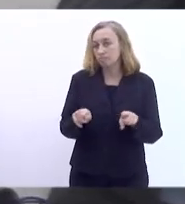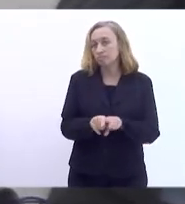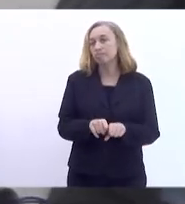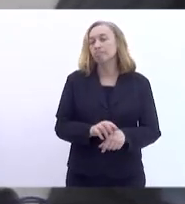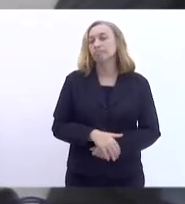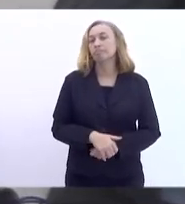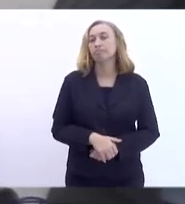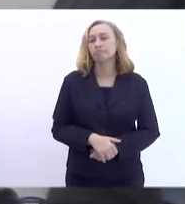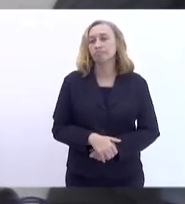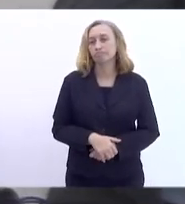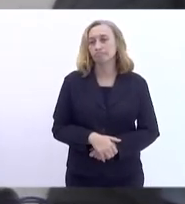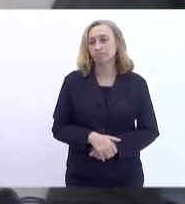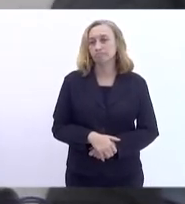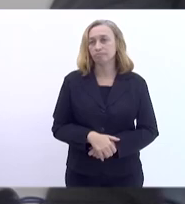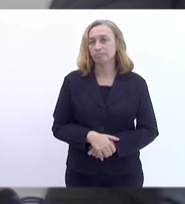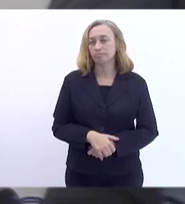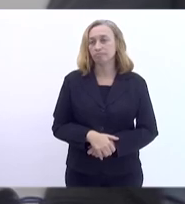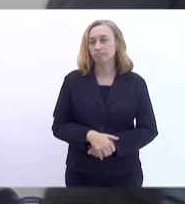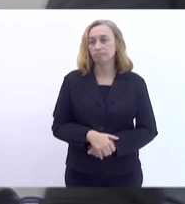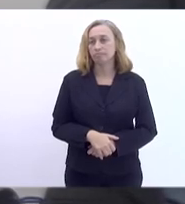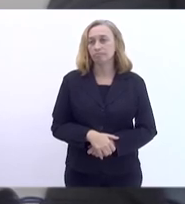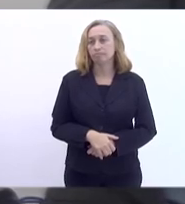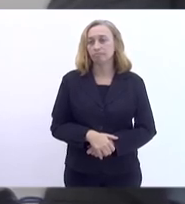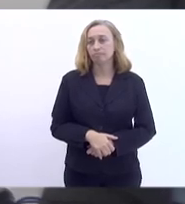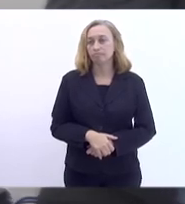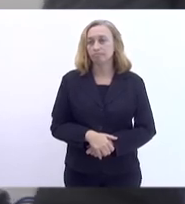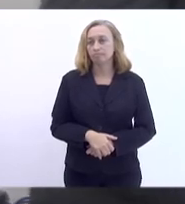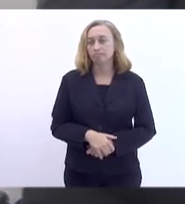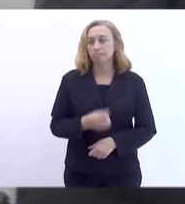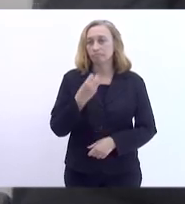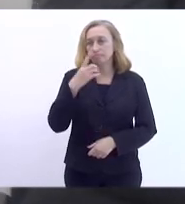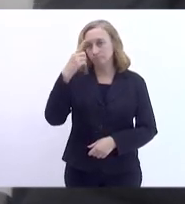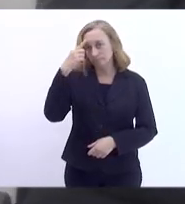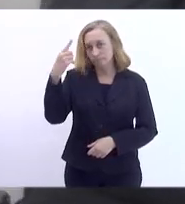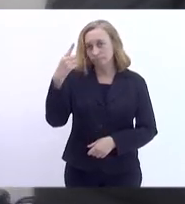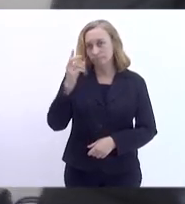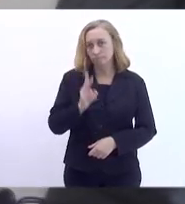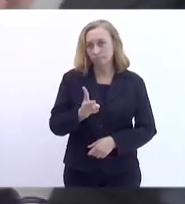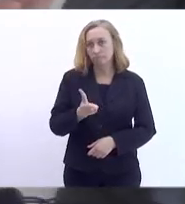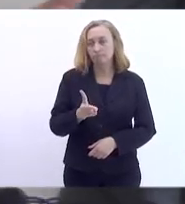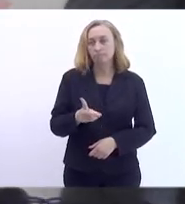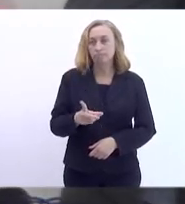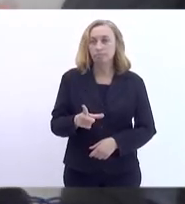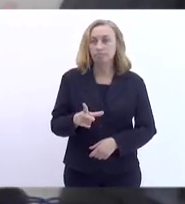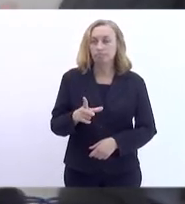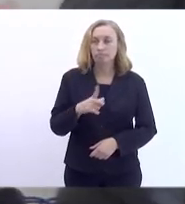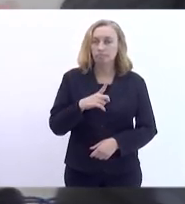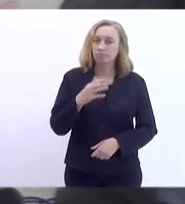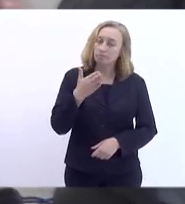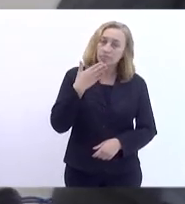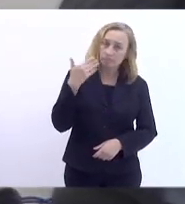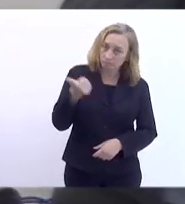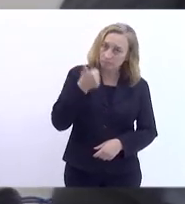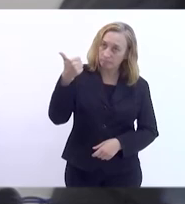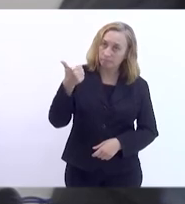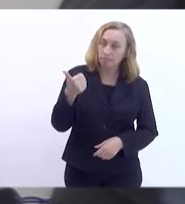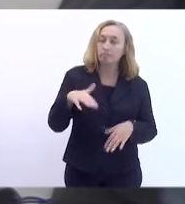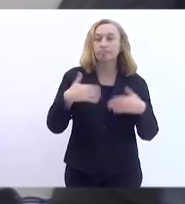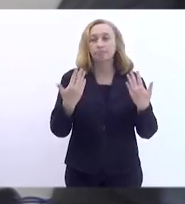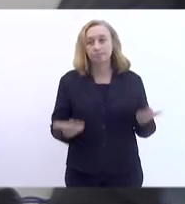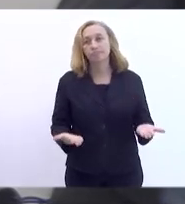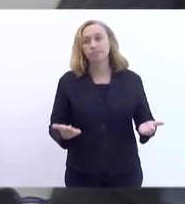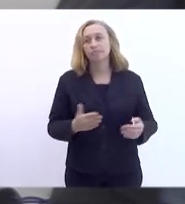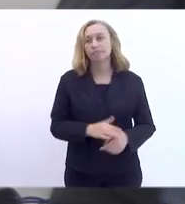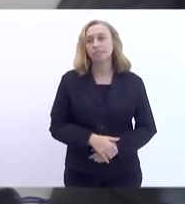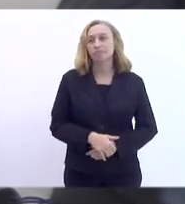o a vantagem de uma boa ideia que ela sempre pode gerar e 10 melhores então